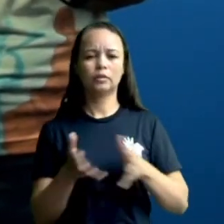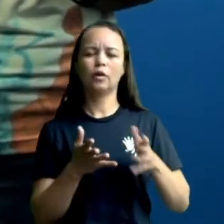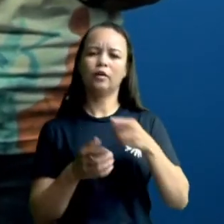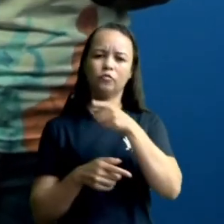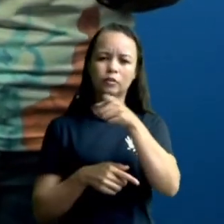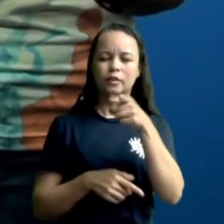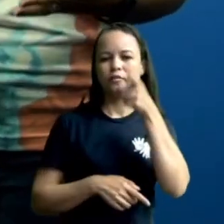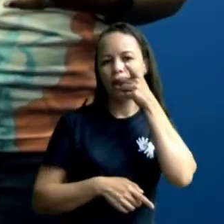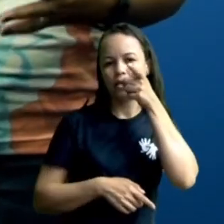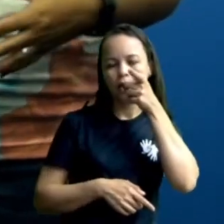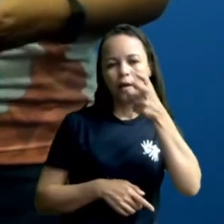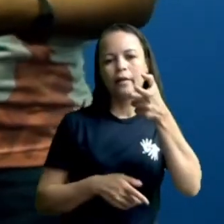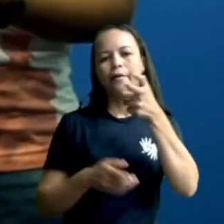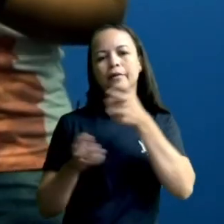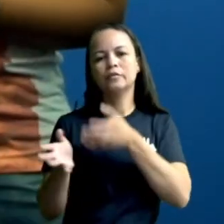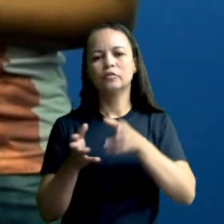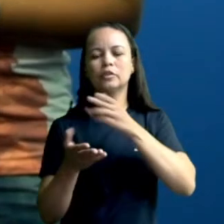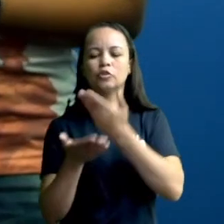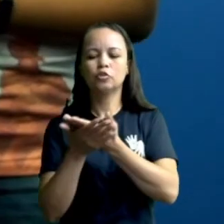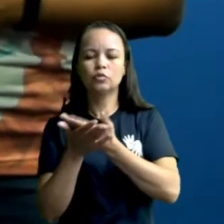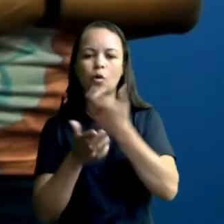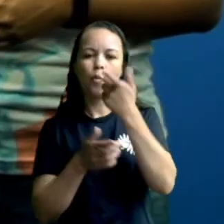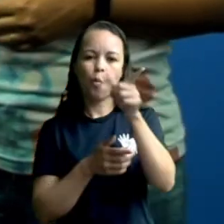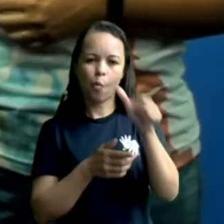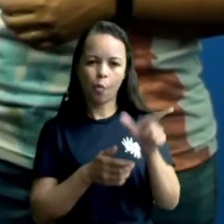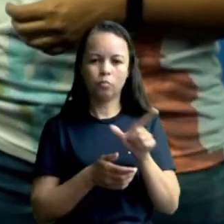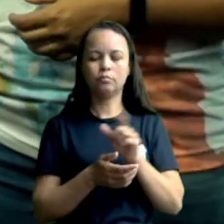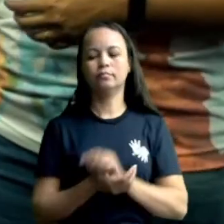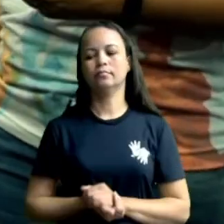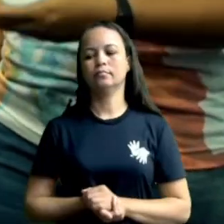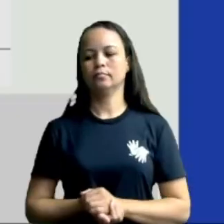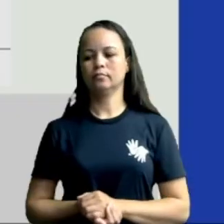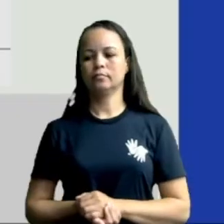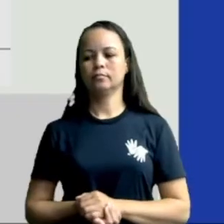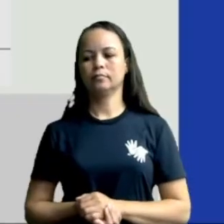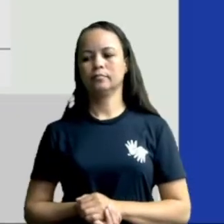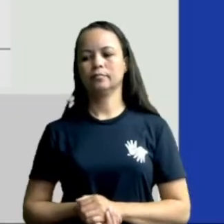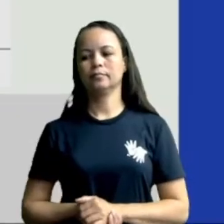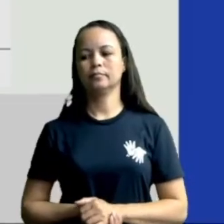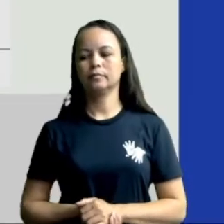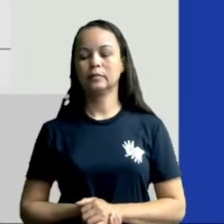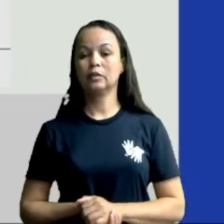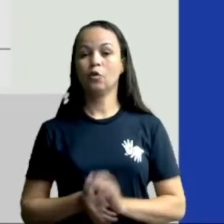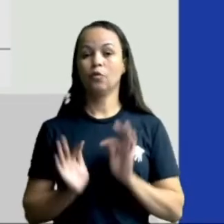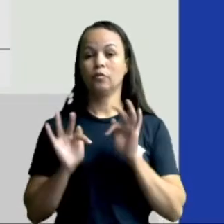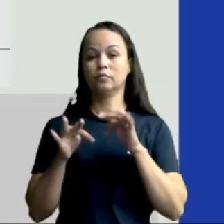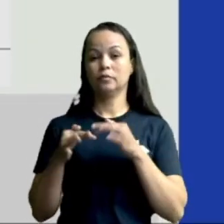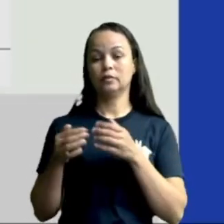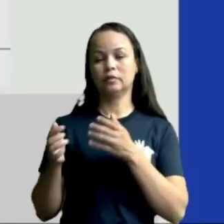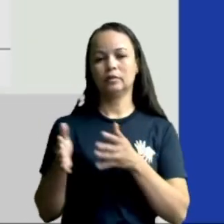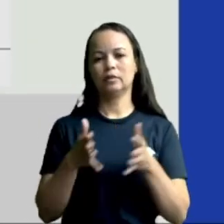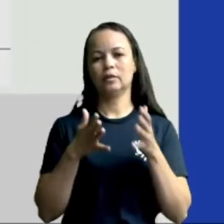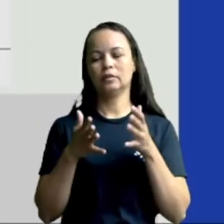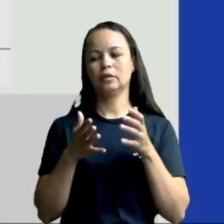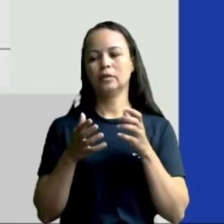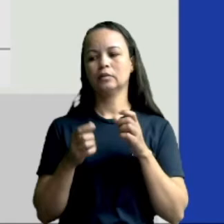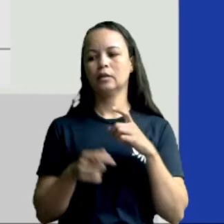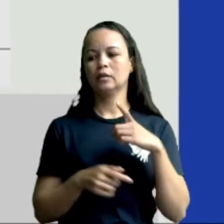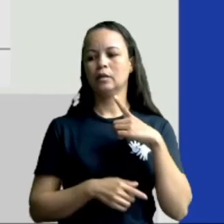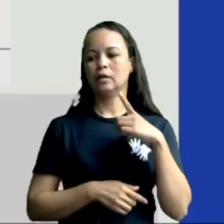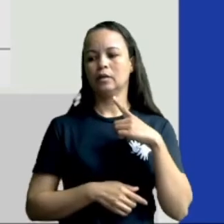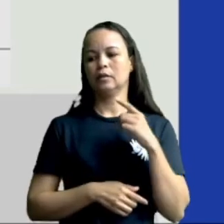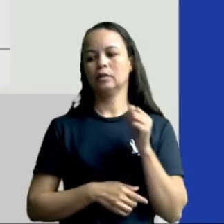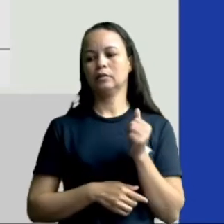tiverem interesse, tá certo? Então vamos lá. Las terminaciones que añadimos en